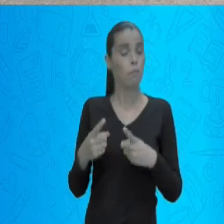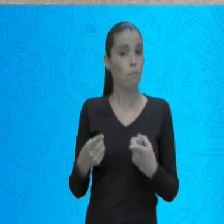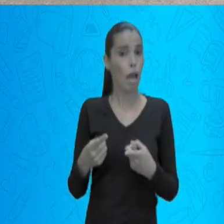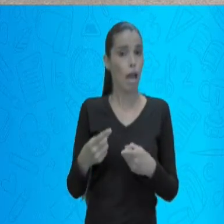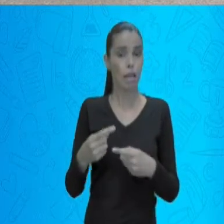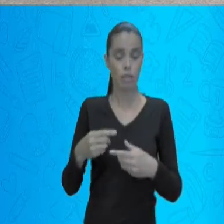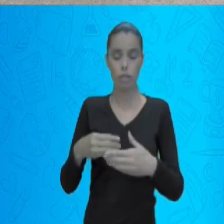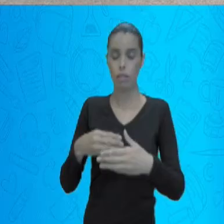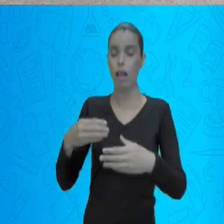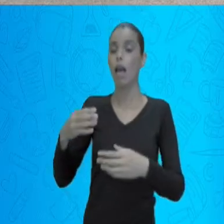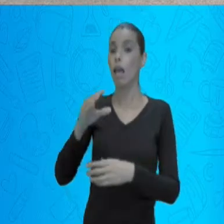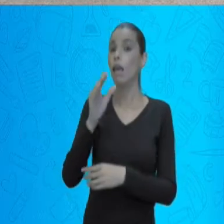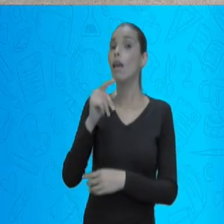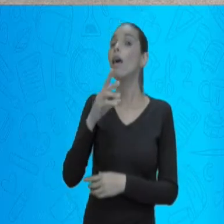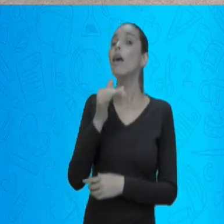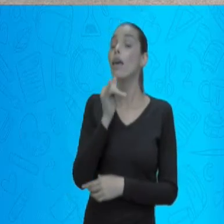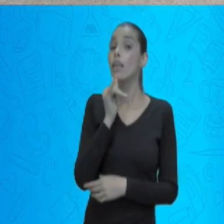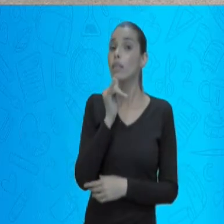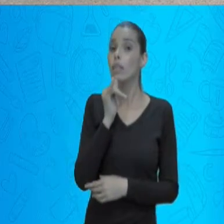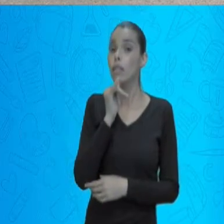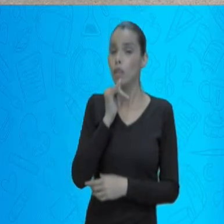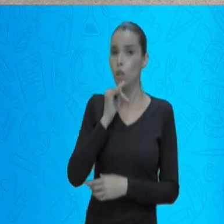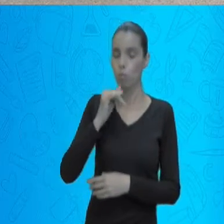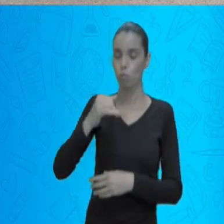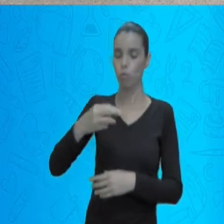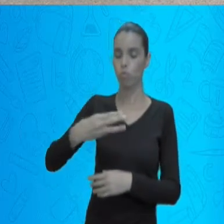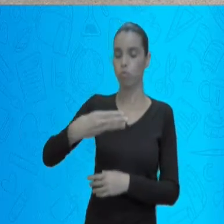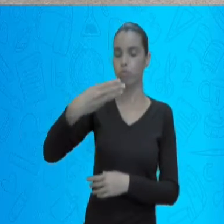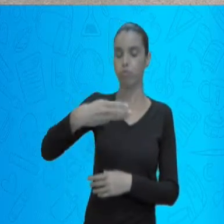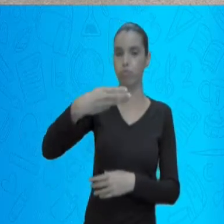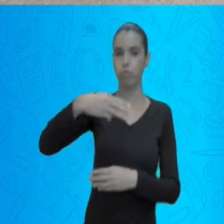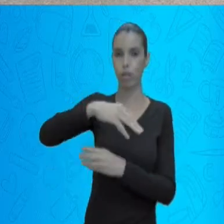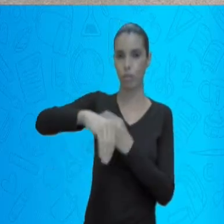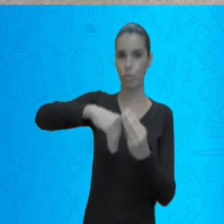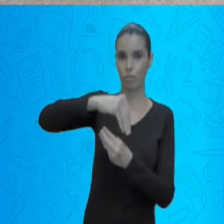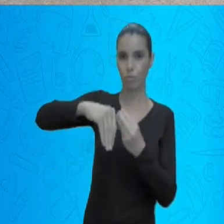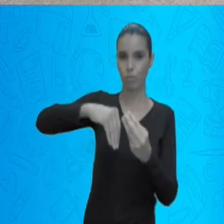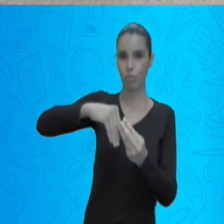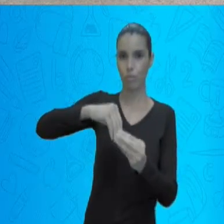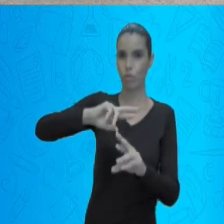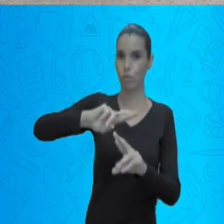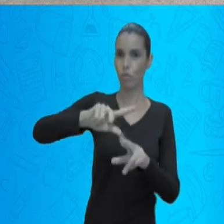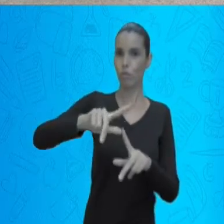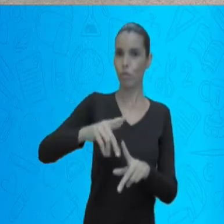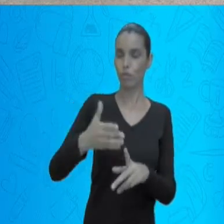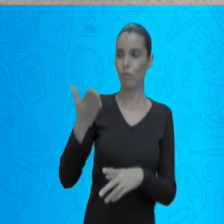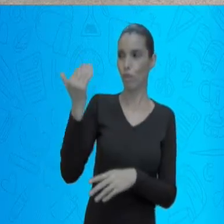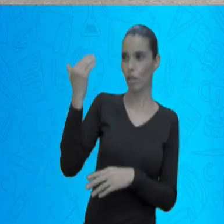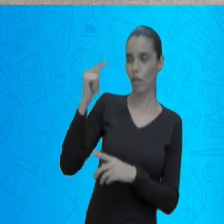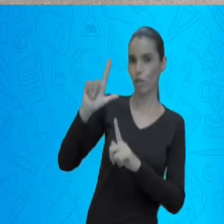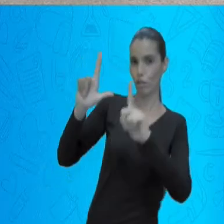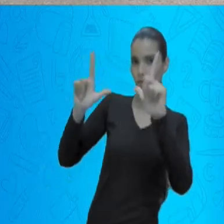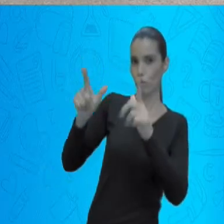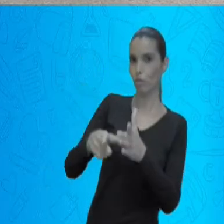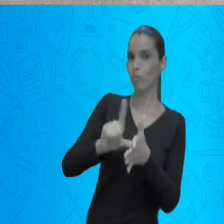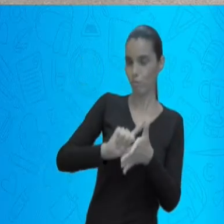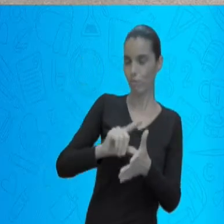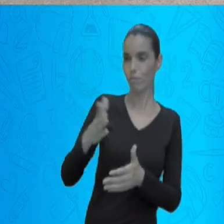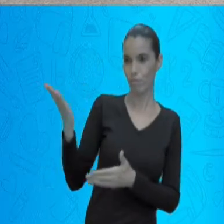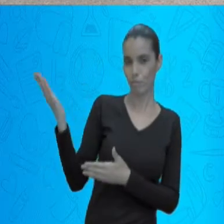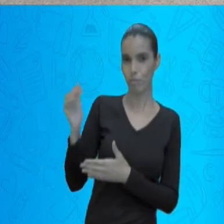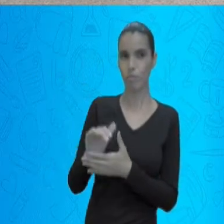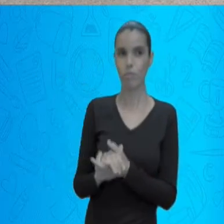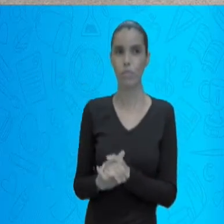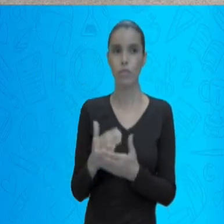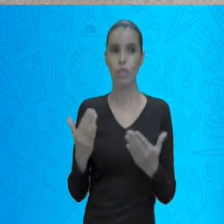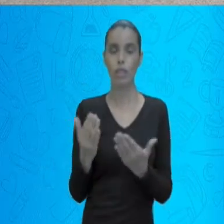baixo. Tínhamos uma mistura heterogênea lá no início entre